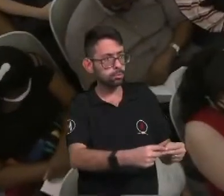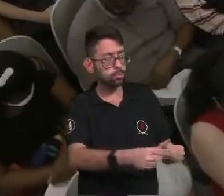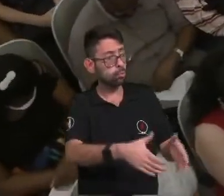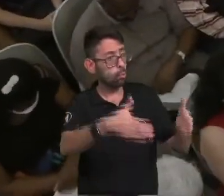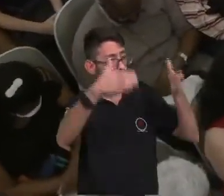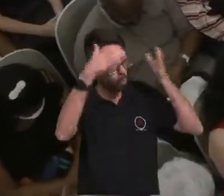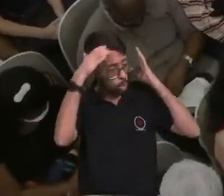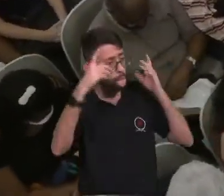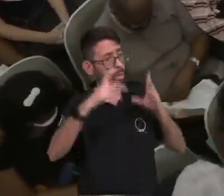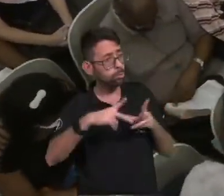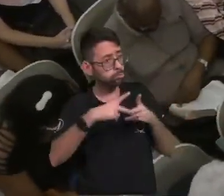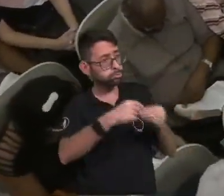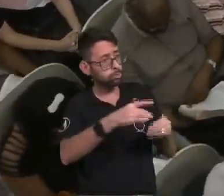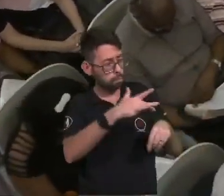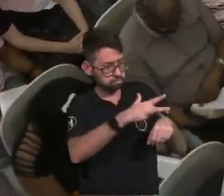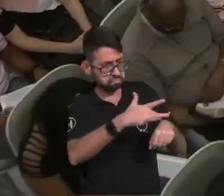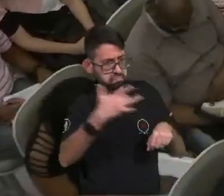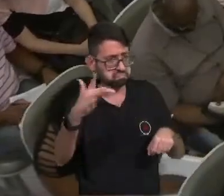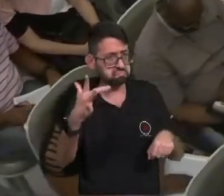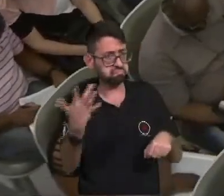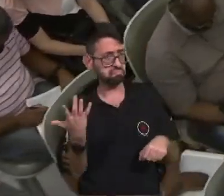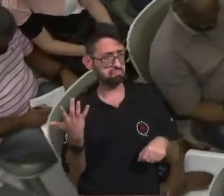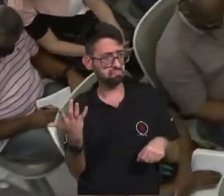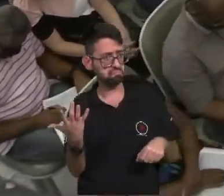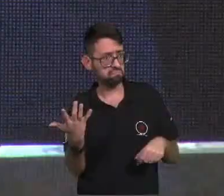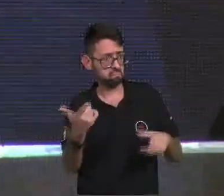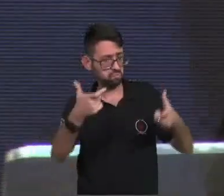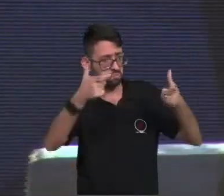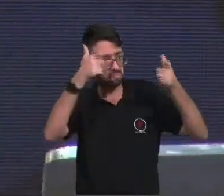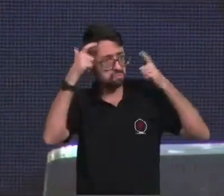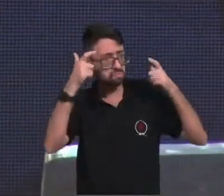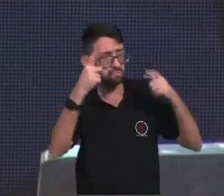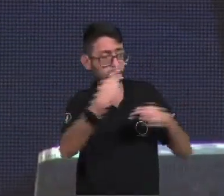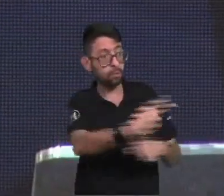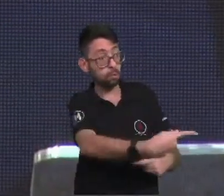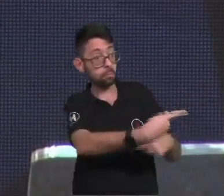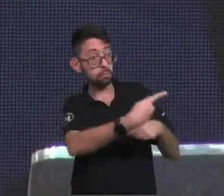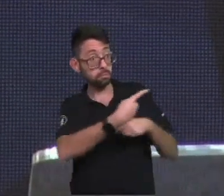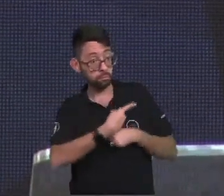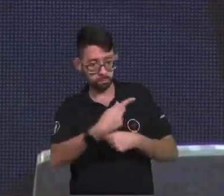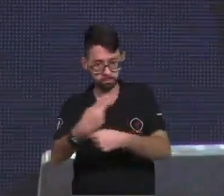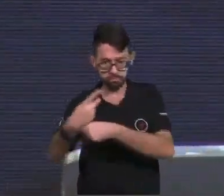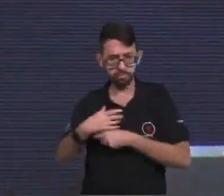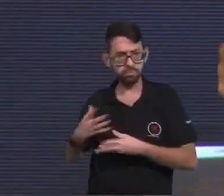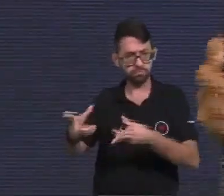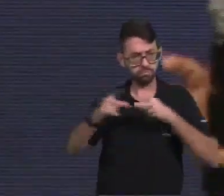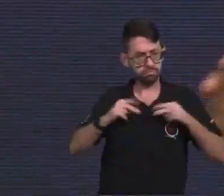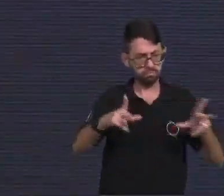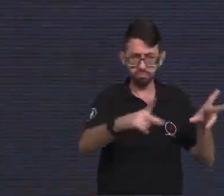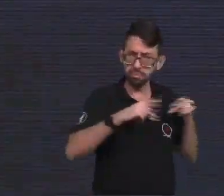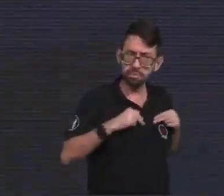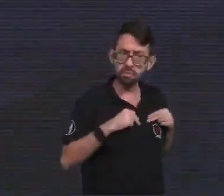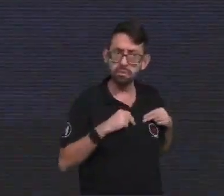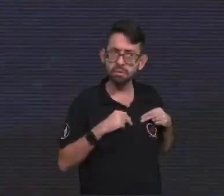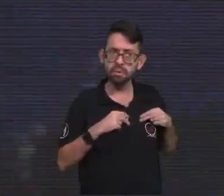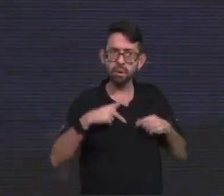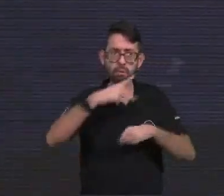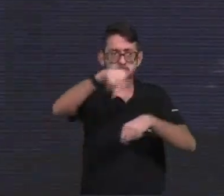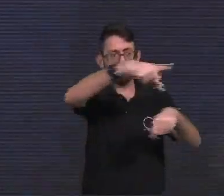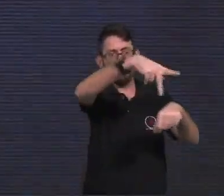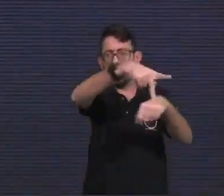coisas preciosíssimas para quem? Presta atenção. Pessoal, vem as nações lá, os líderes das